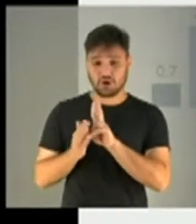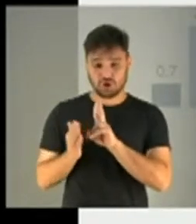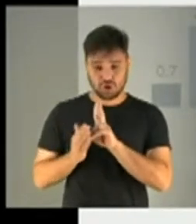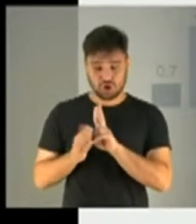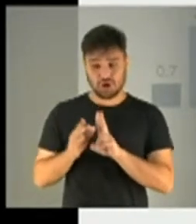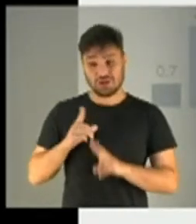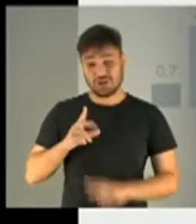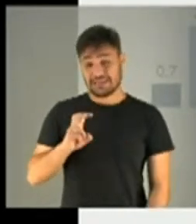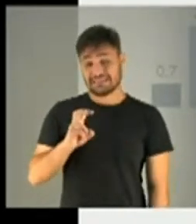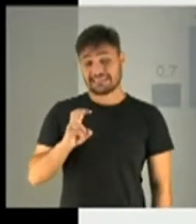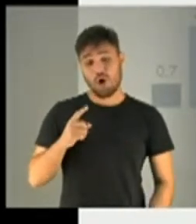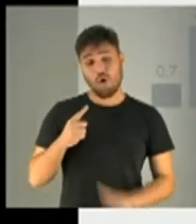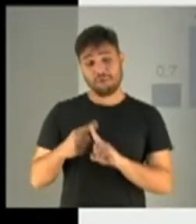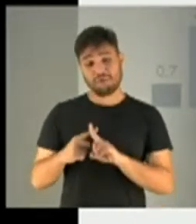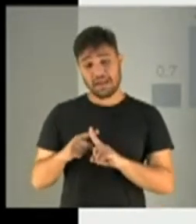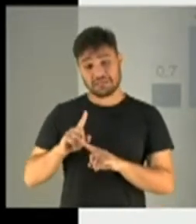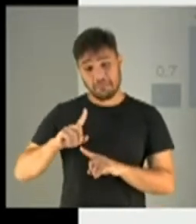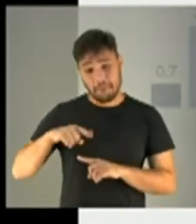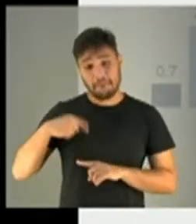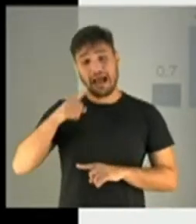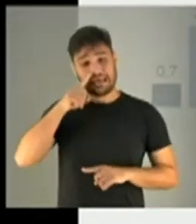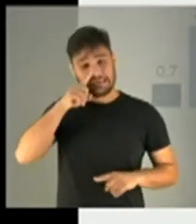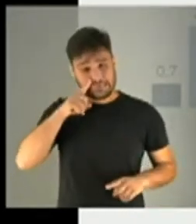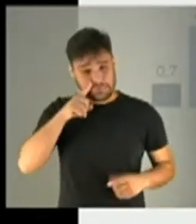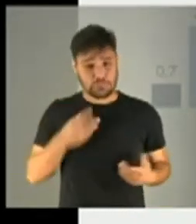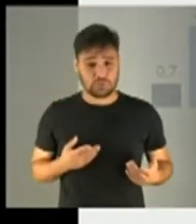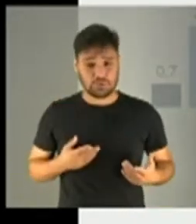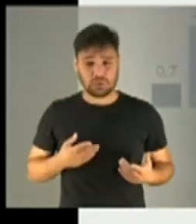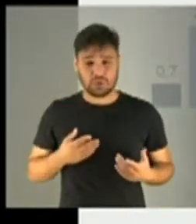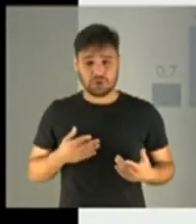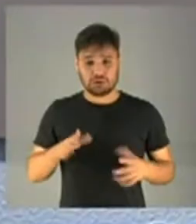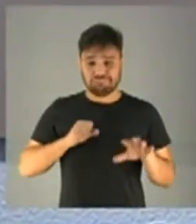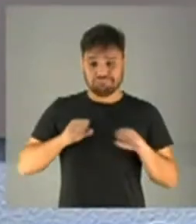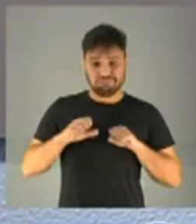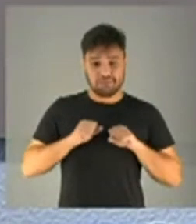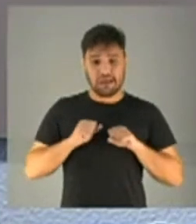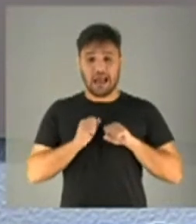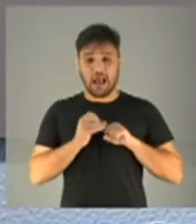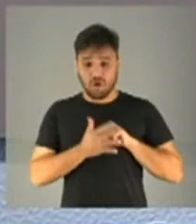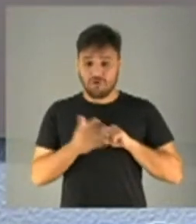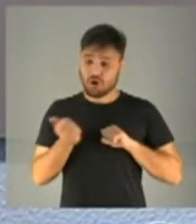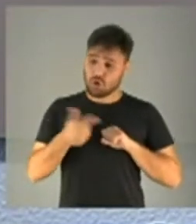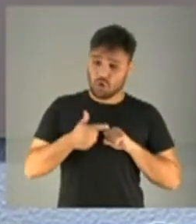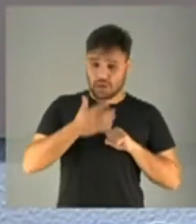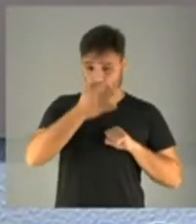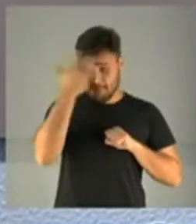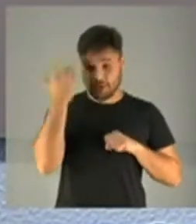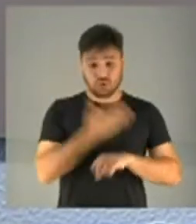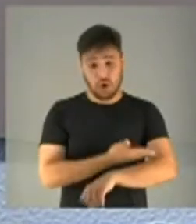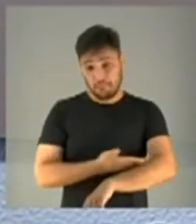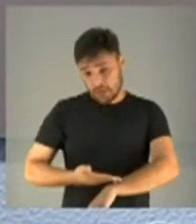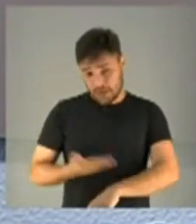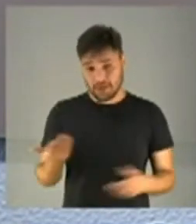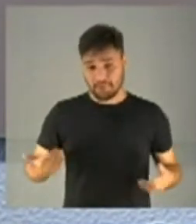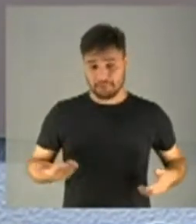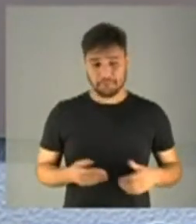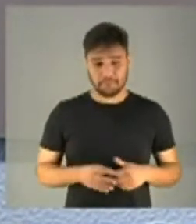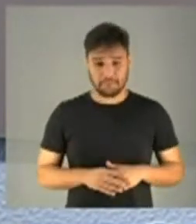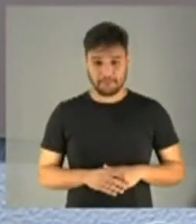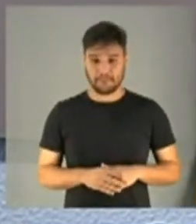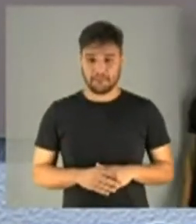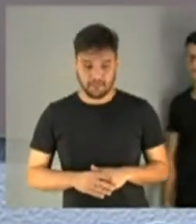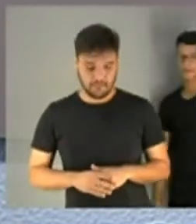tinham 5 vezes, em média, maior risco de contaminação do que as populações brancas, que as